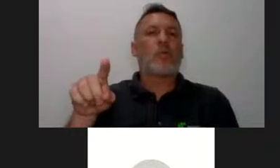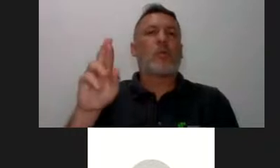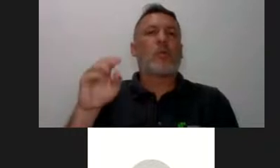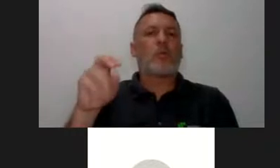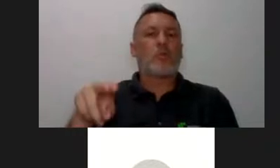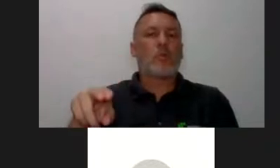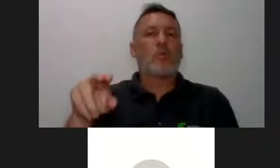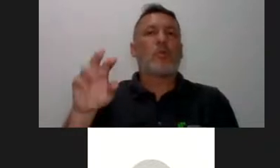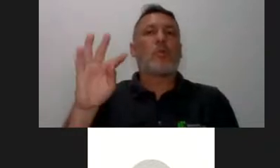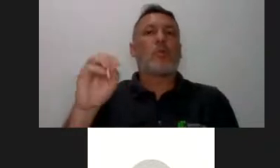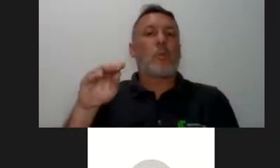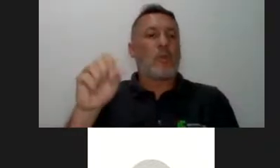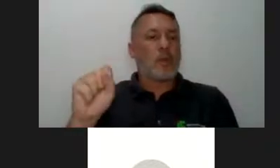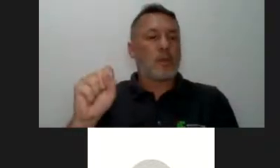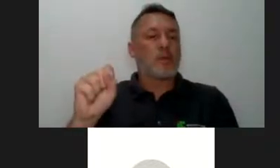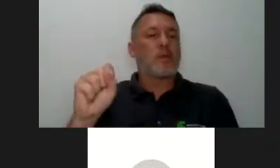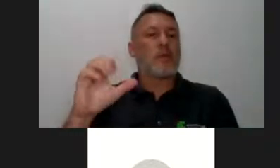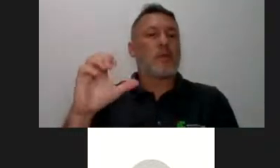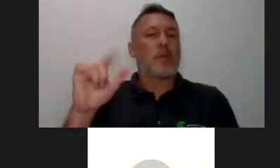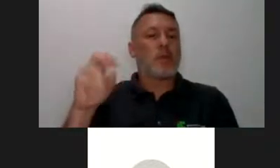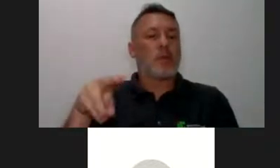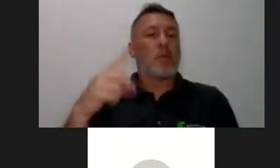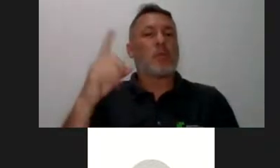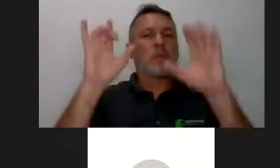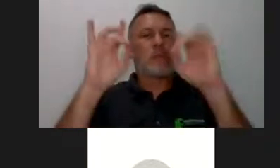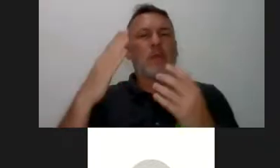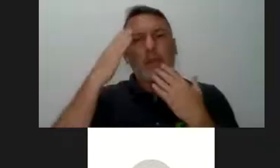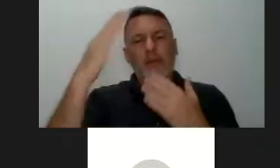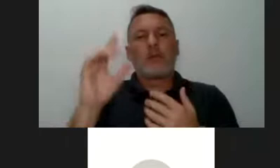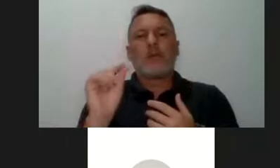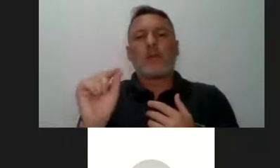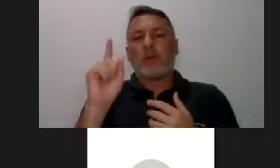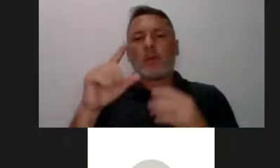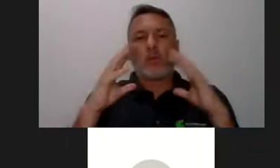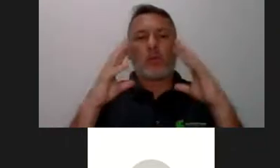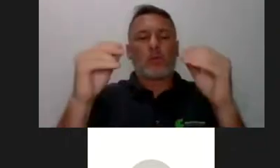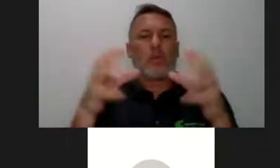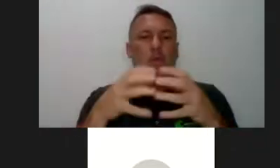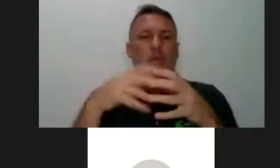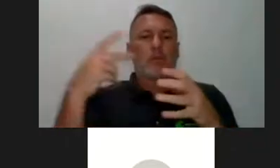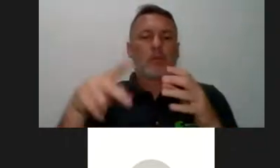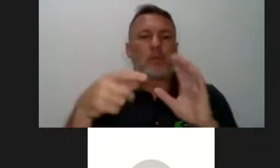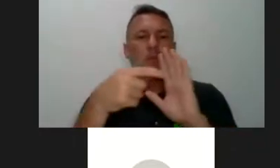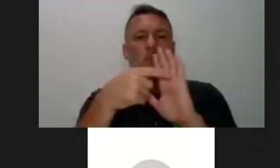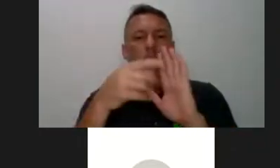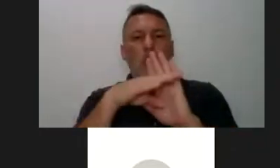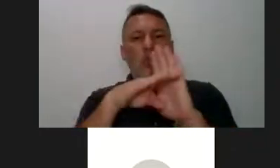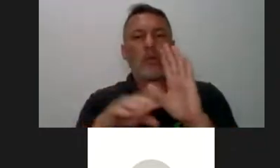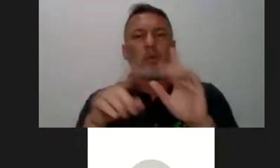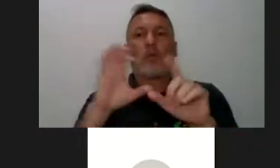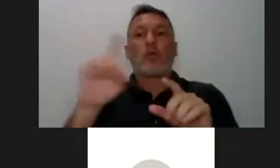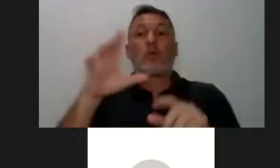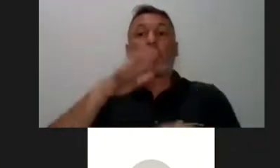o Cleidson. E um especial agradecimento a toda a equipe da programação e da coordenação geral desse